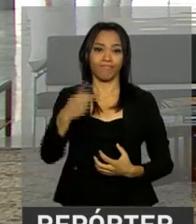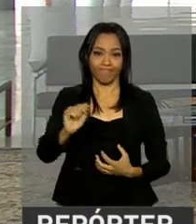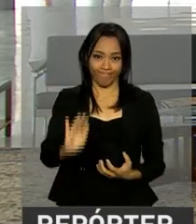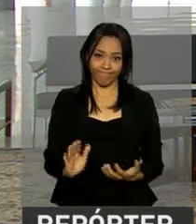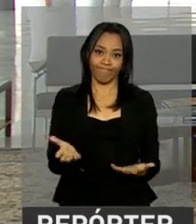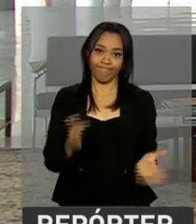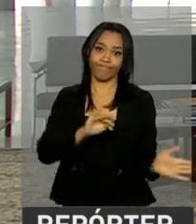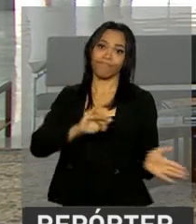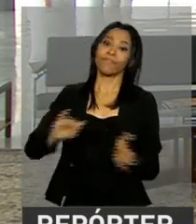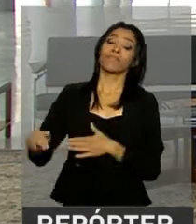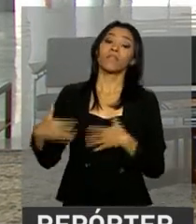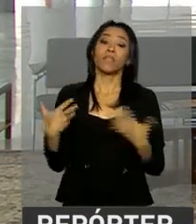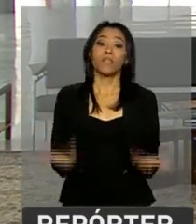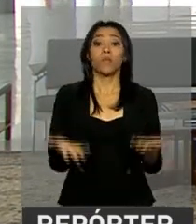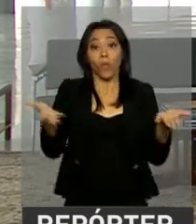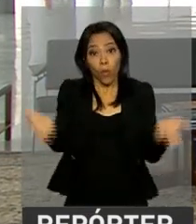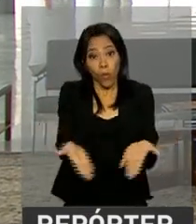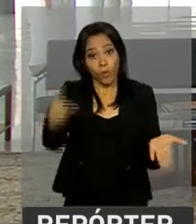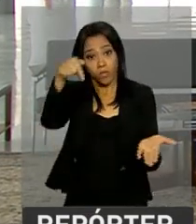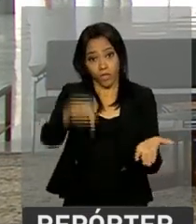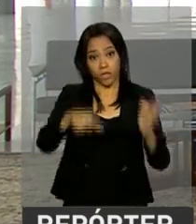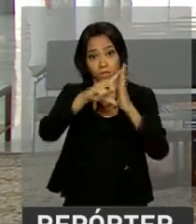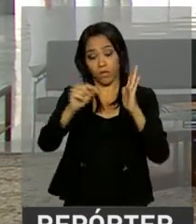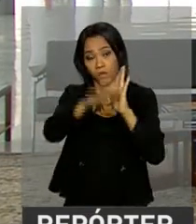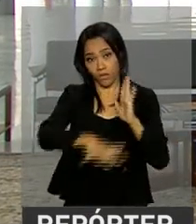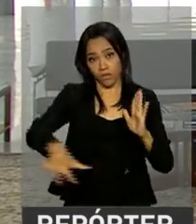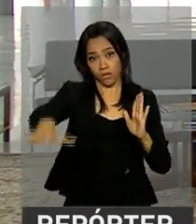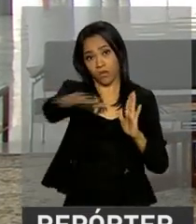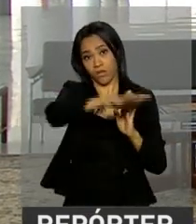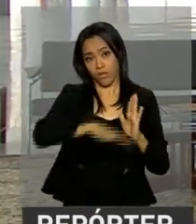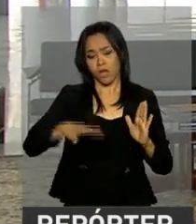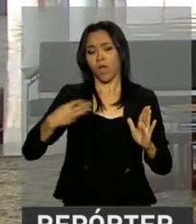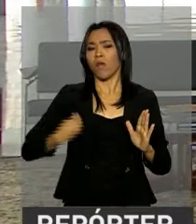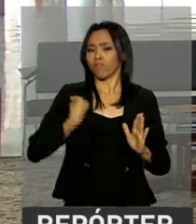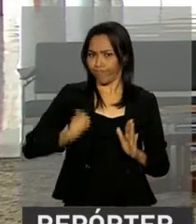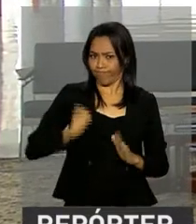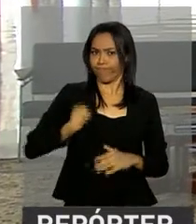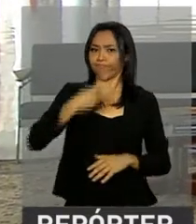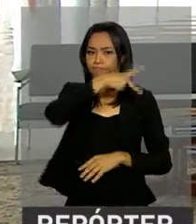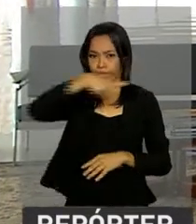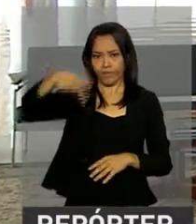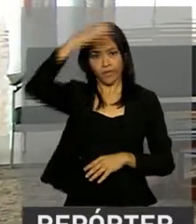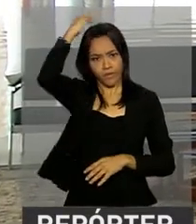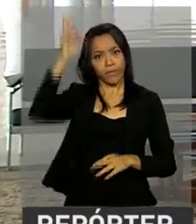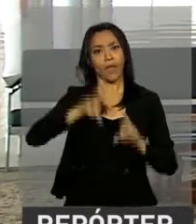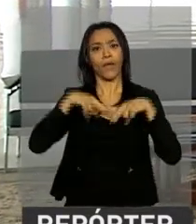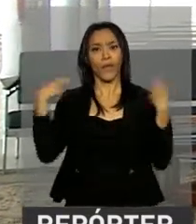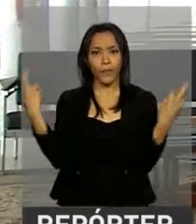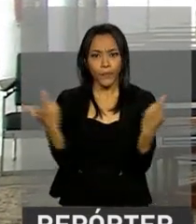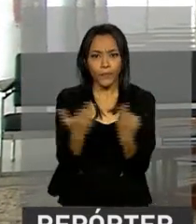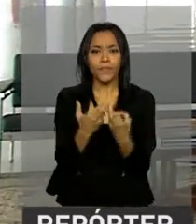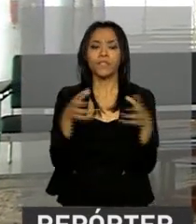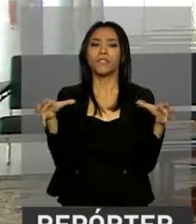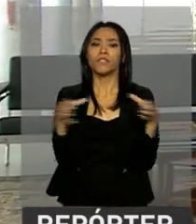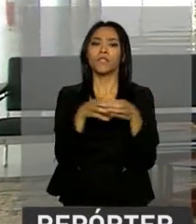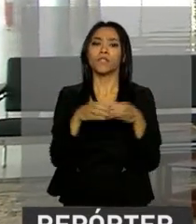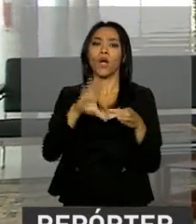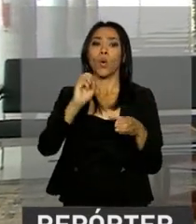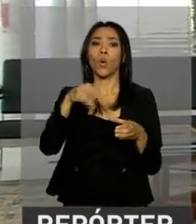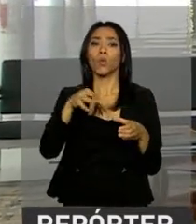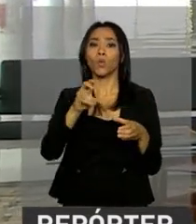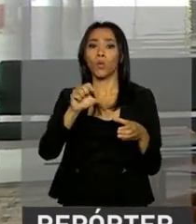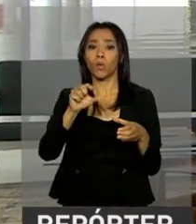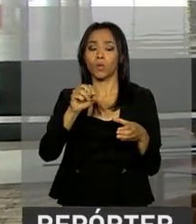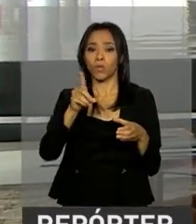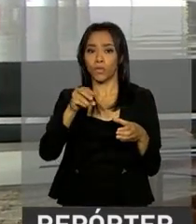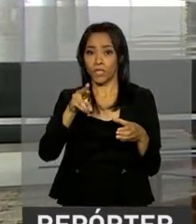Bom, e hoje aqui no Palácio do Planalto, o presidente Michel Temer está reunido com o ministro da Transparência, Fiscalização e Controladoria Geral da